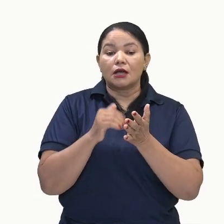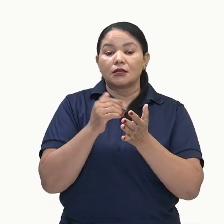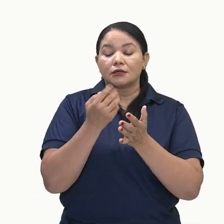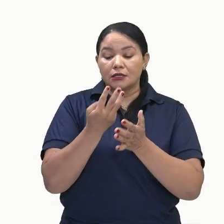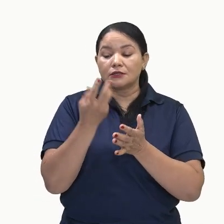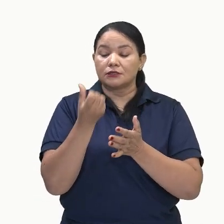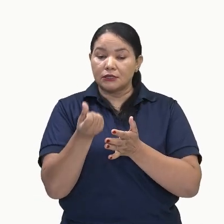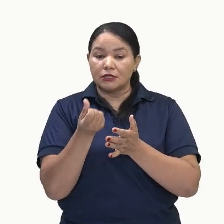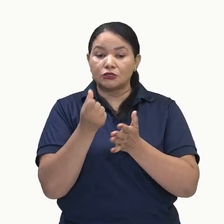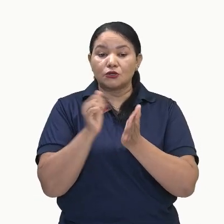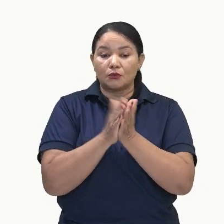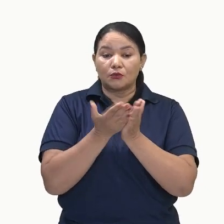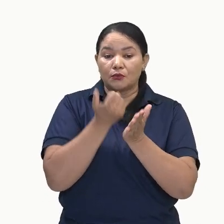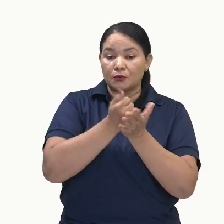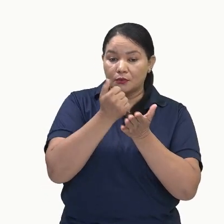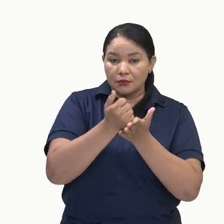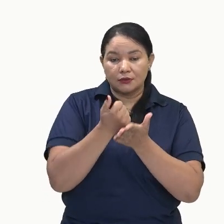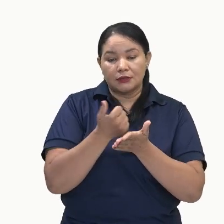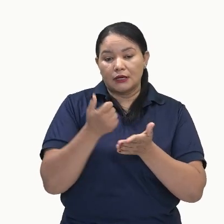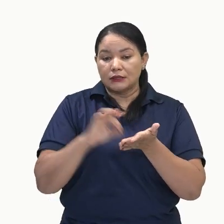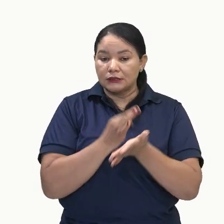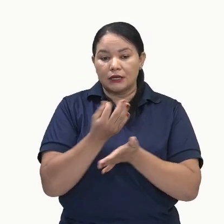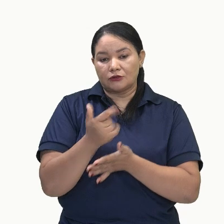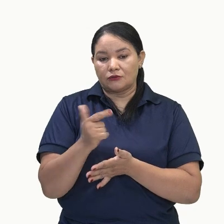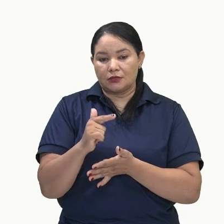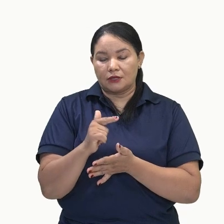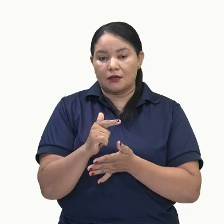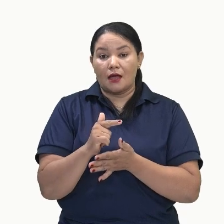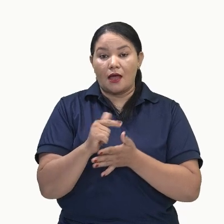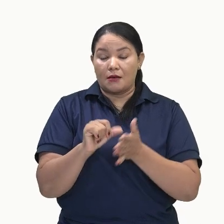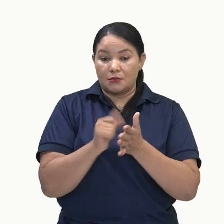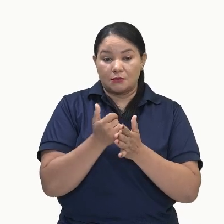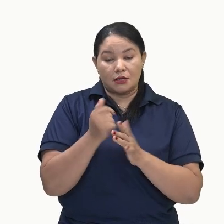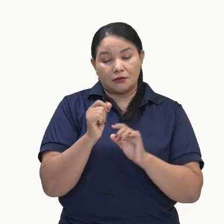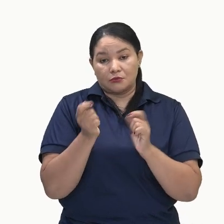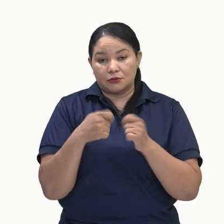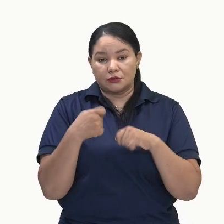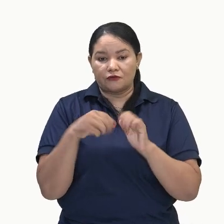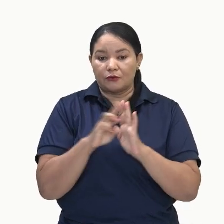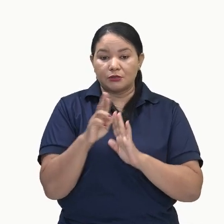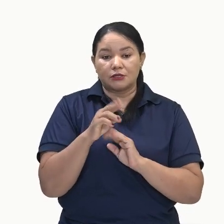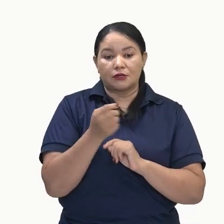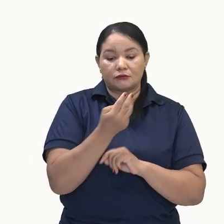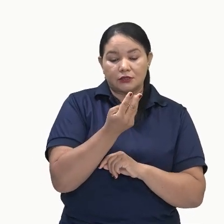assinada. Como nós podemos representar? Primeiro, nós podemos representar assim, ó, 36%.